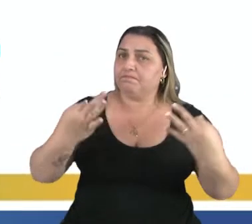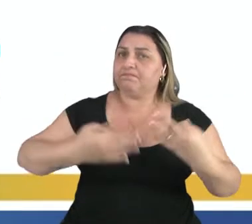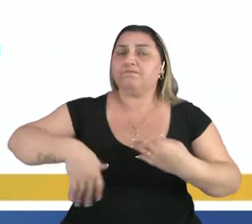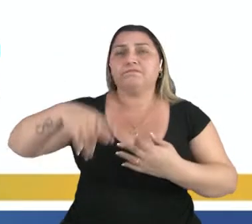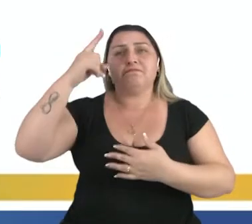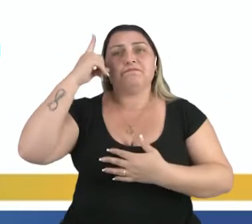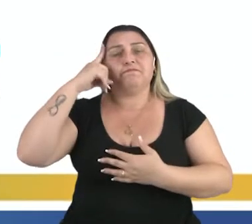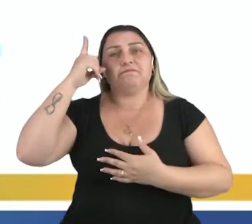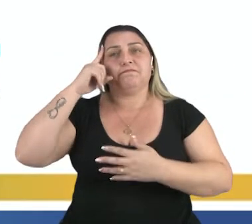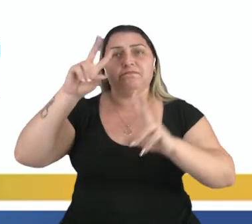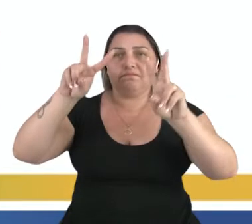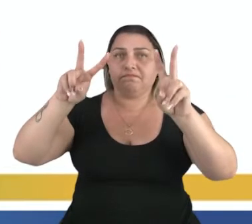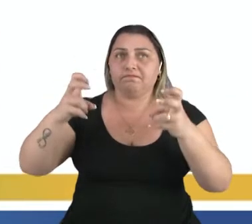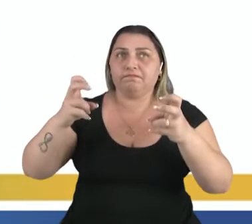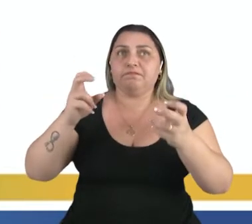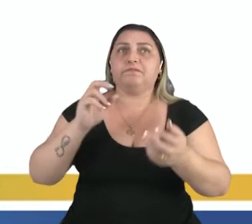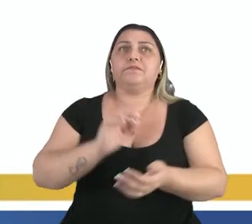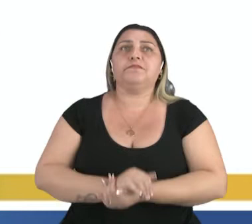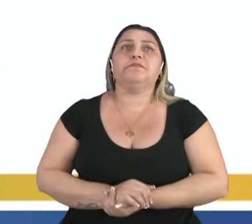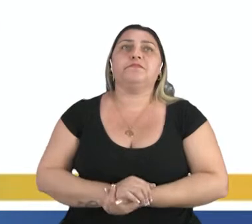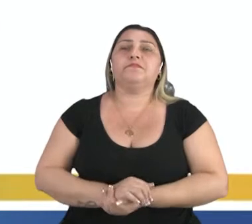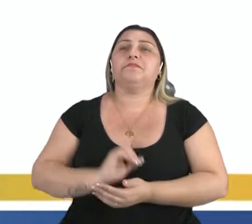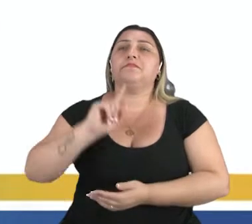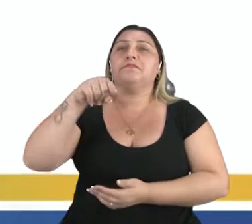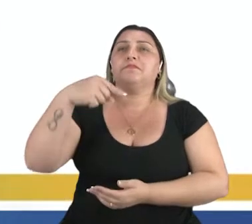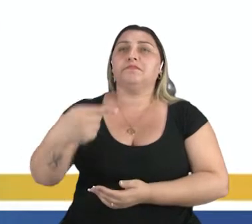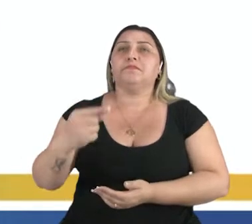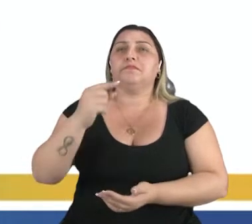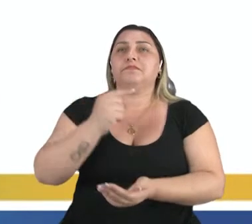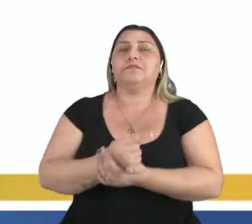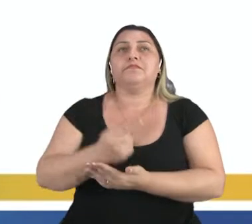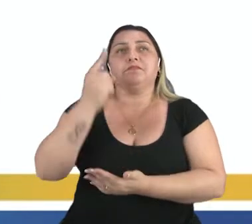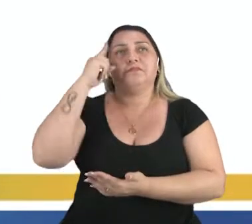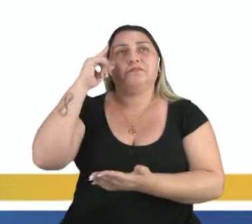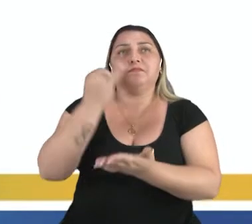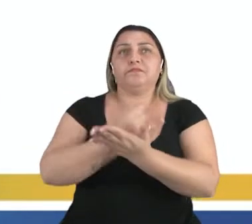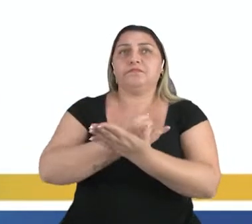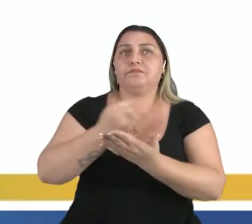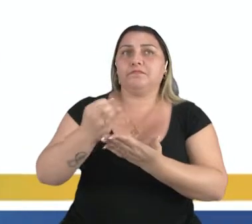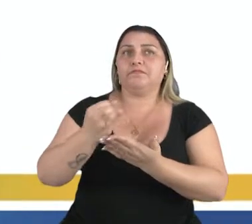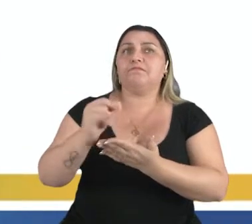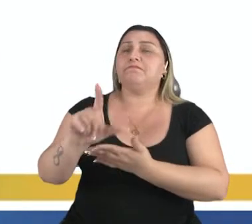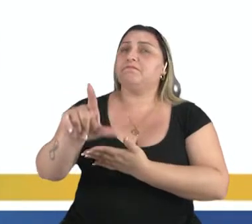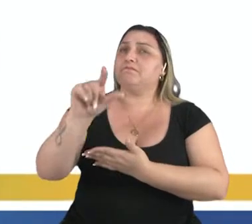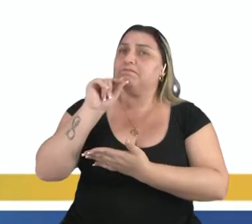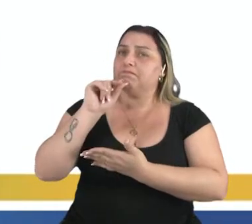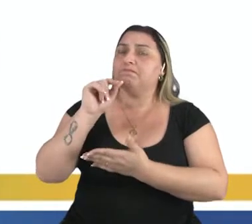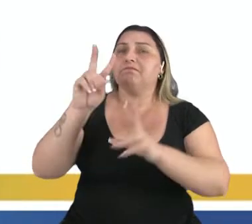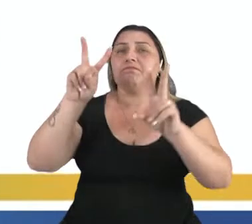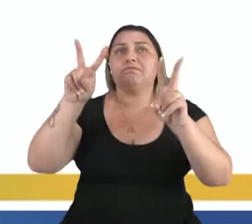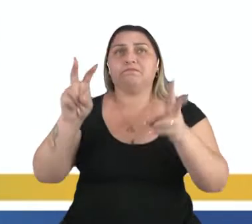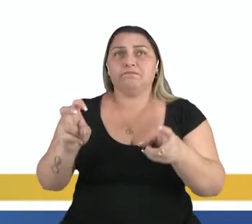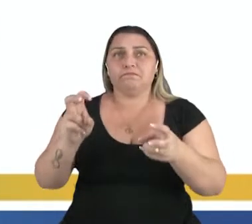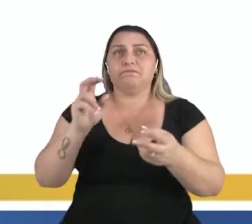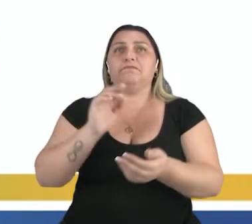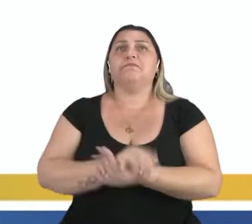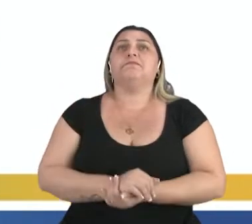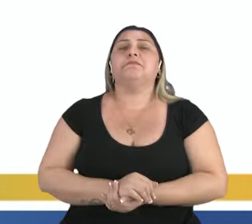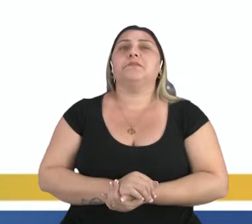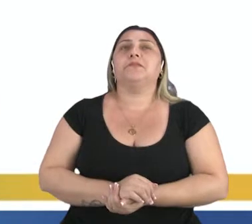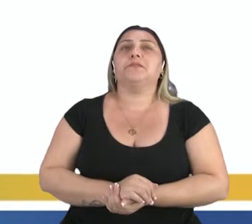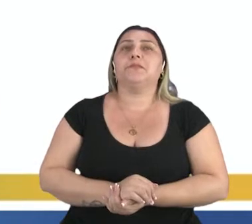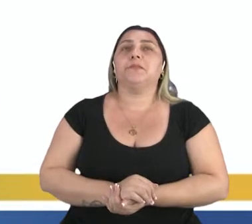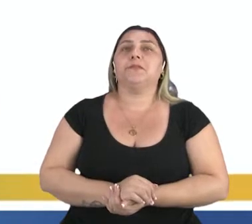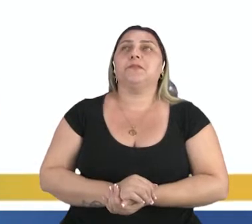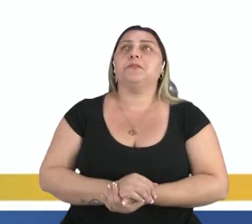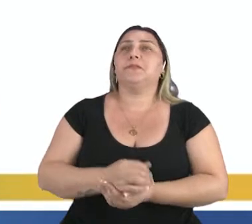pensar em um tema. Depois, pensar nessa estrutura. Escolher o tema. É um tema relevante, é um